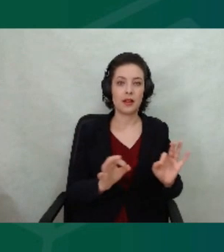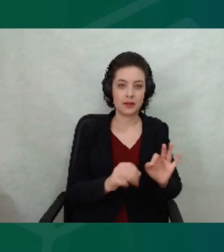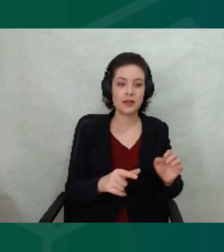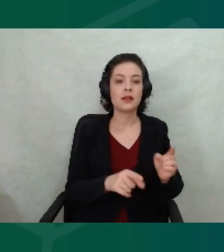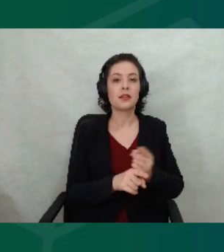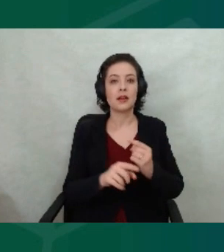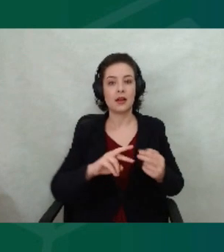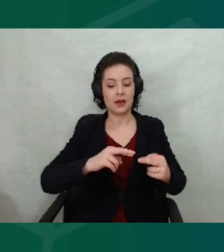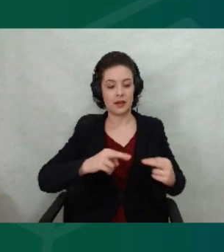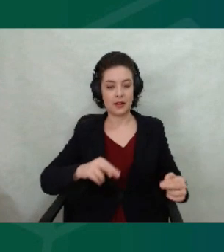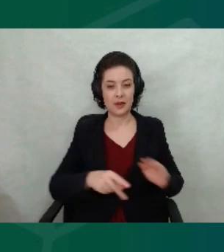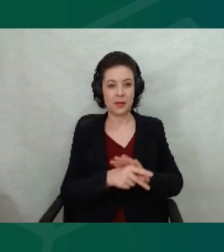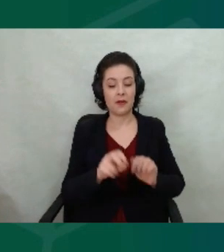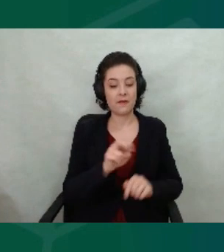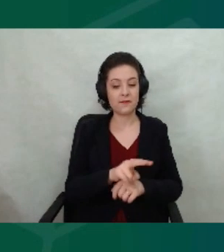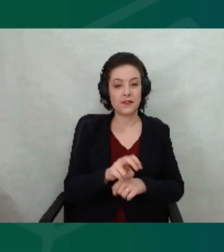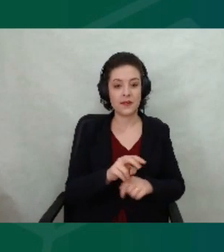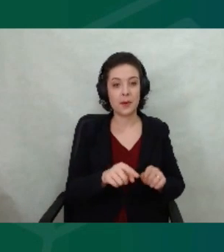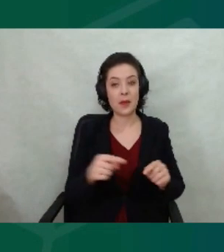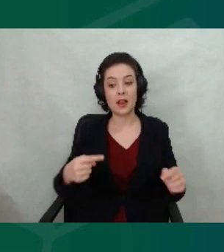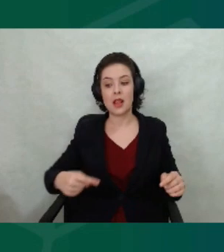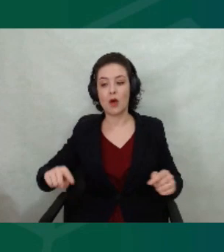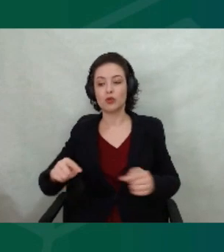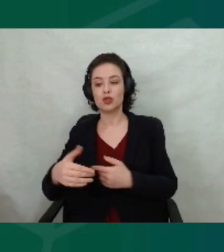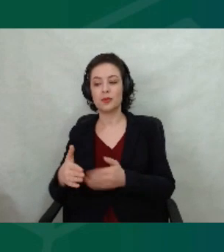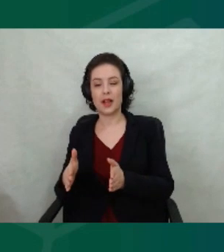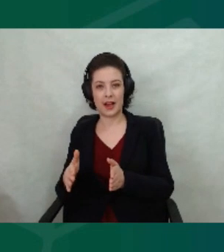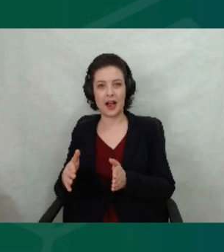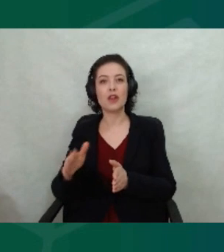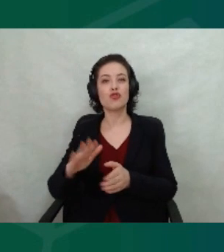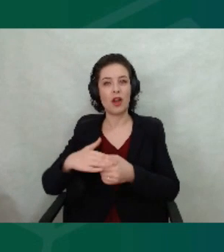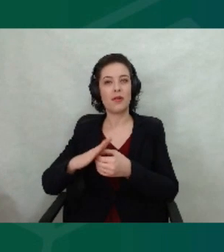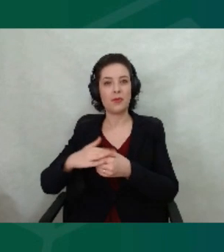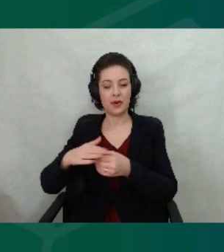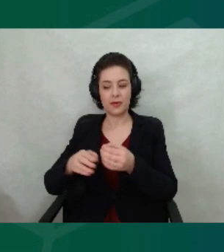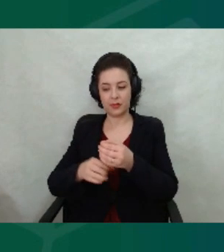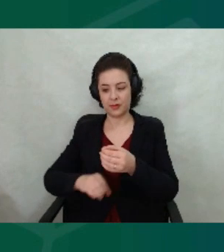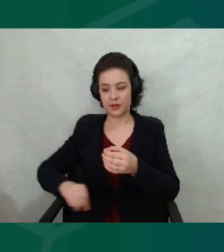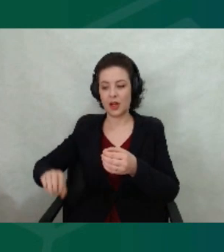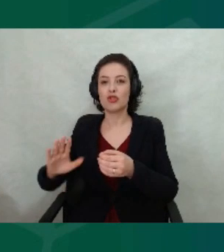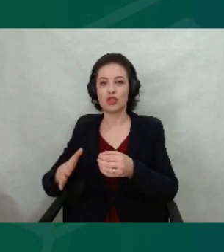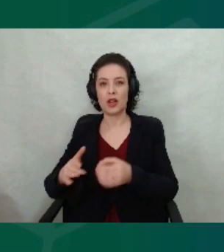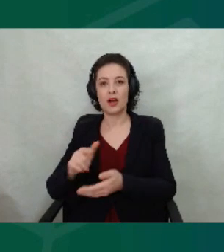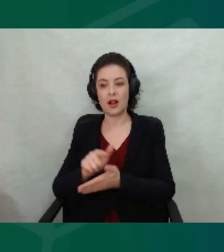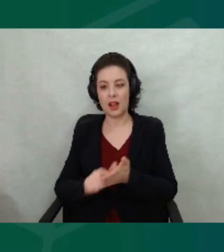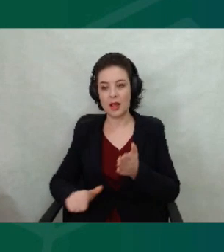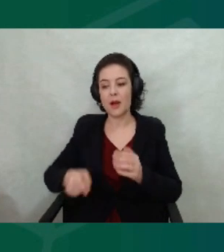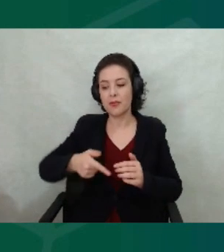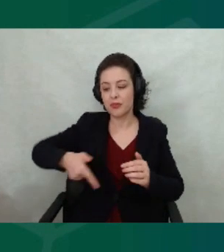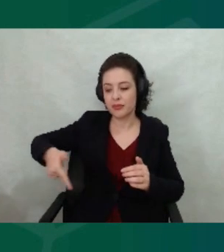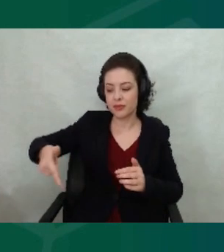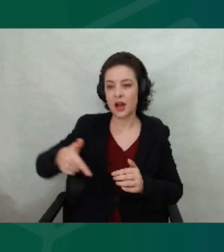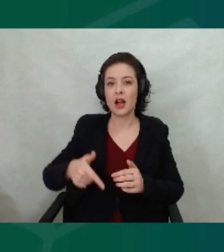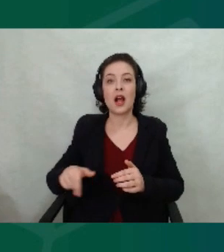vírus, mas já logo na última caixa, desde que já tinha sido realizado a desinfecção, já não